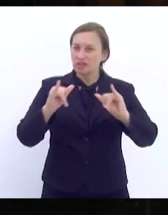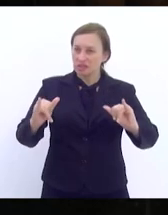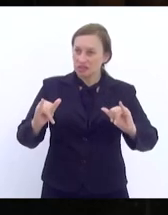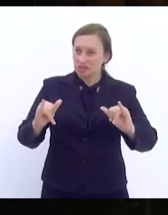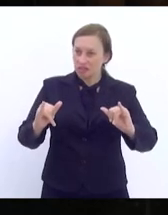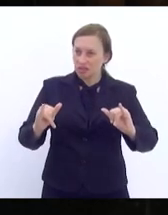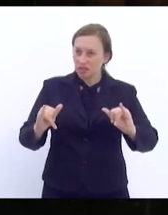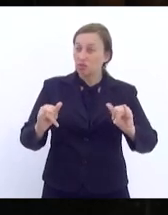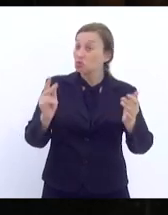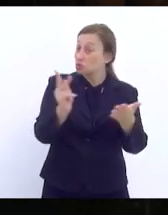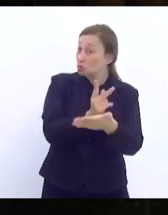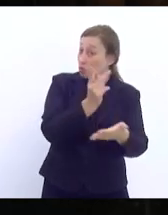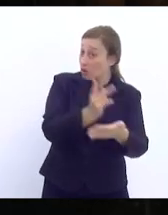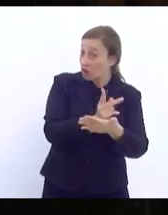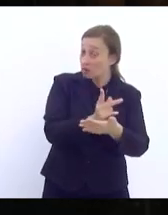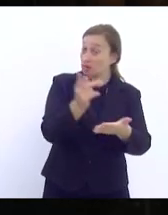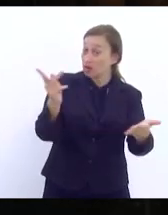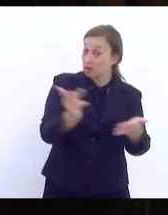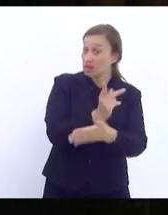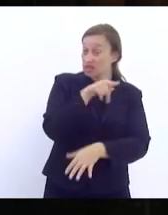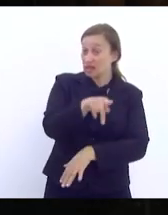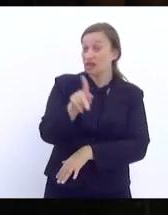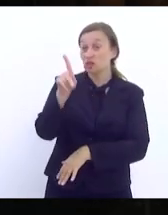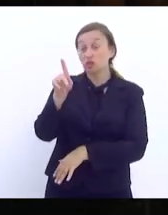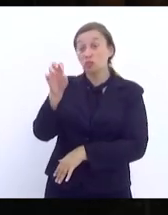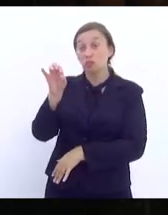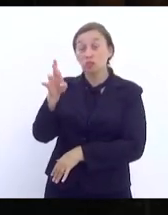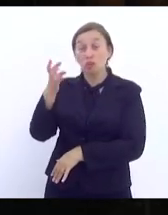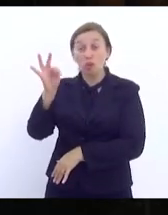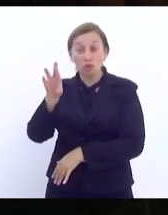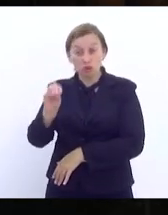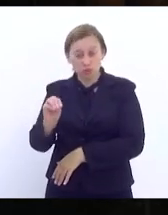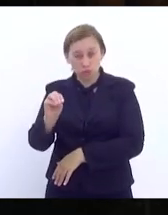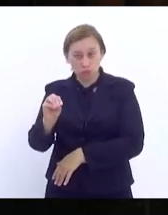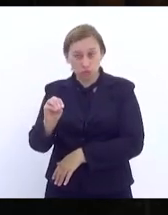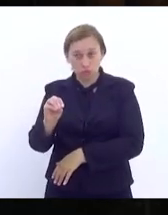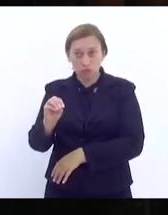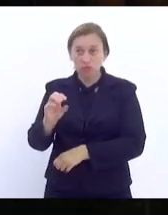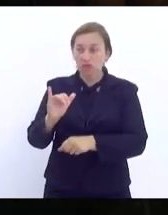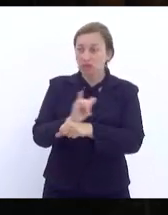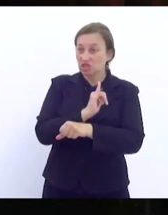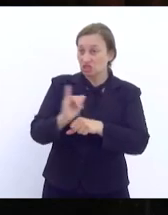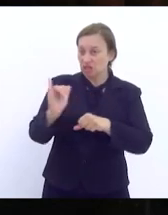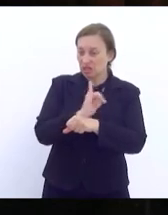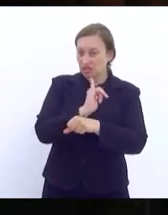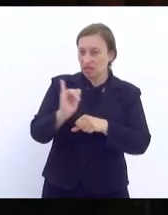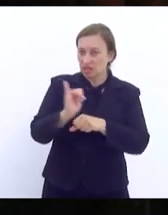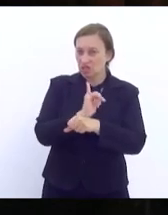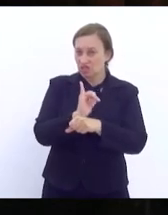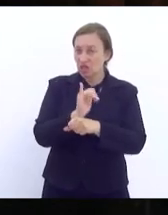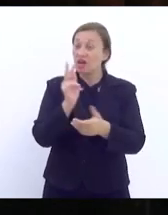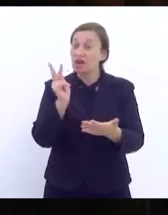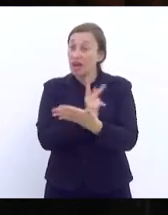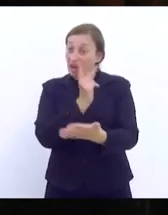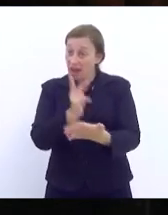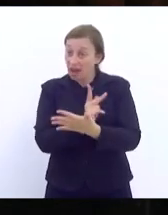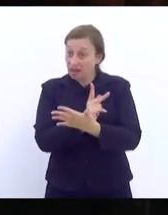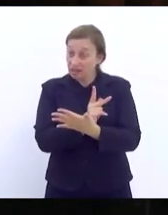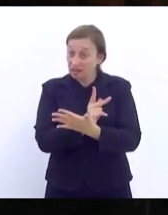Nebulosa aliás que chega a ser um esquema que Belo ridículo de tão fácil de você delinear